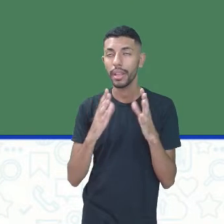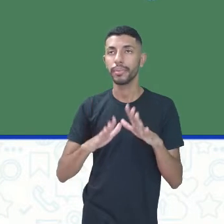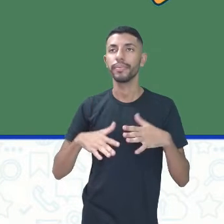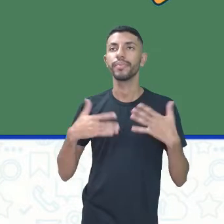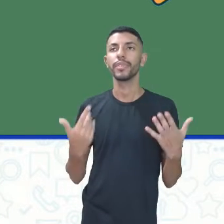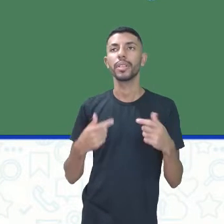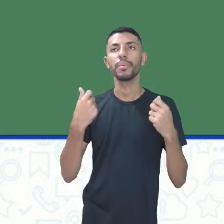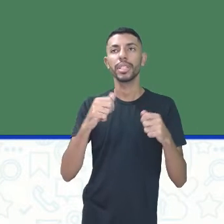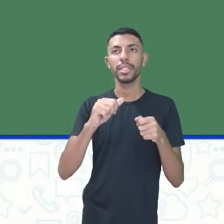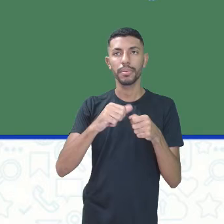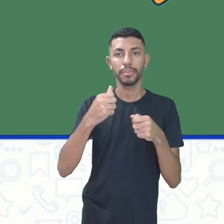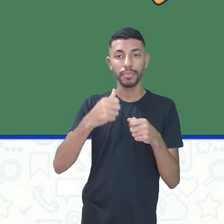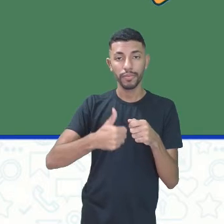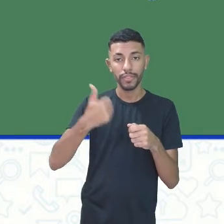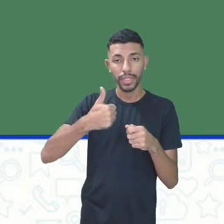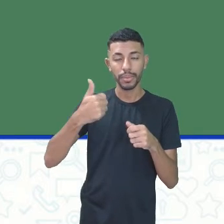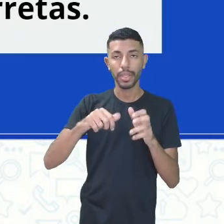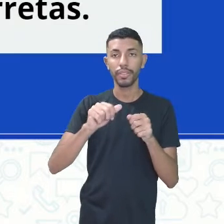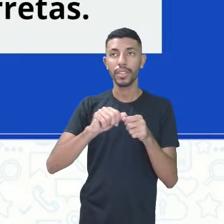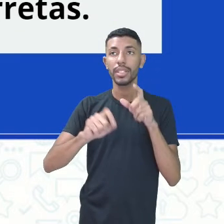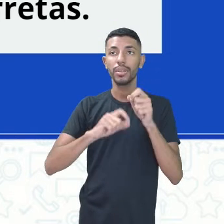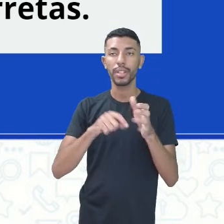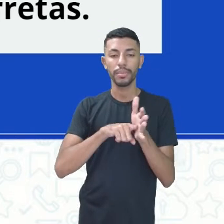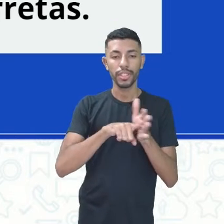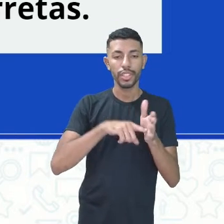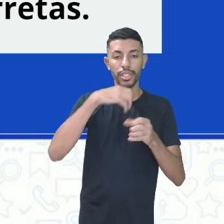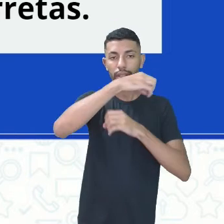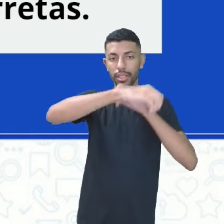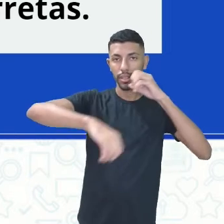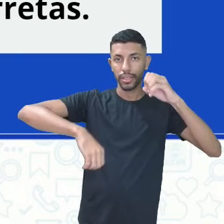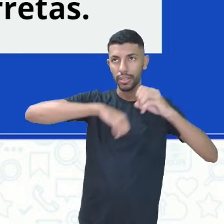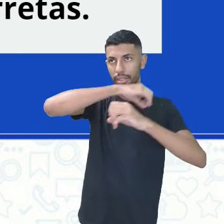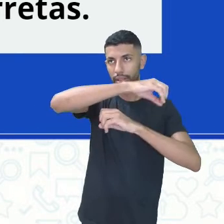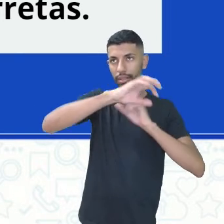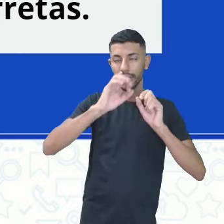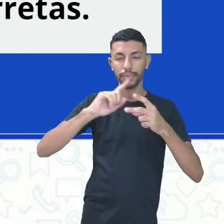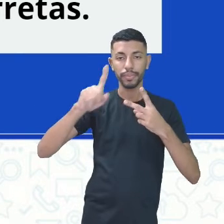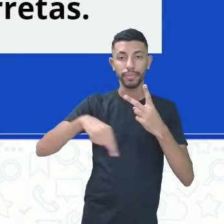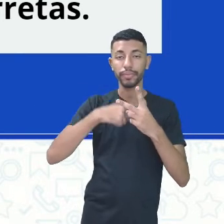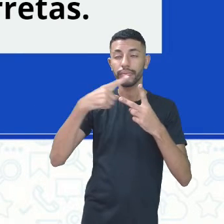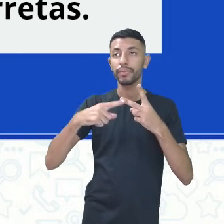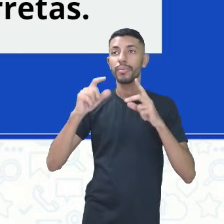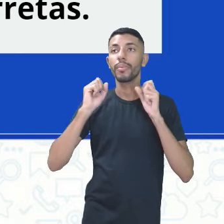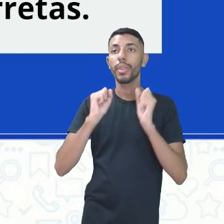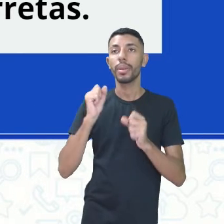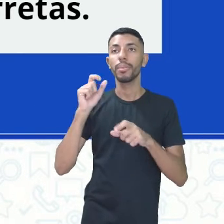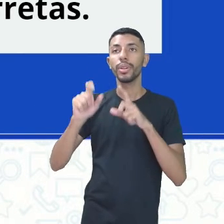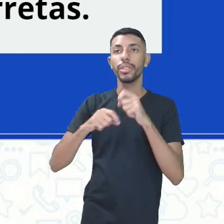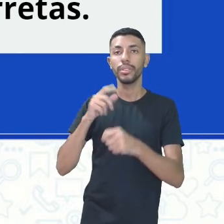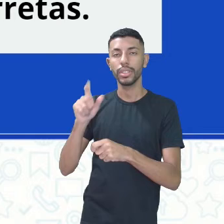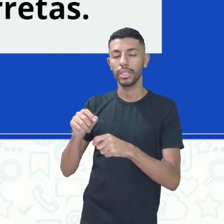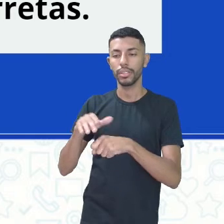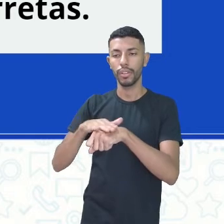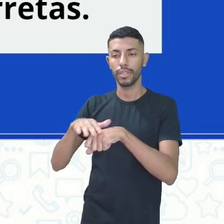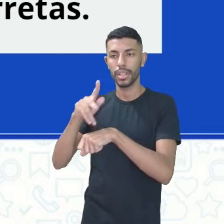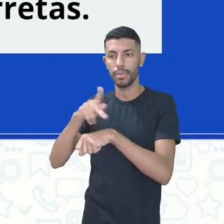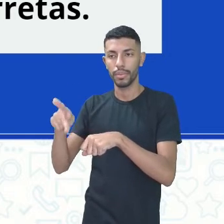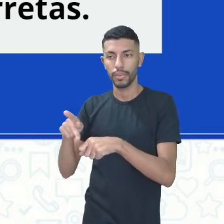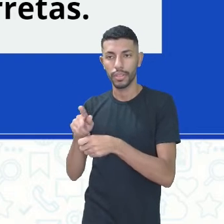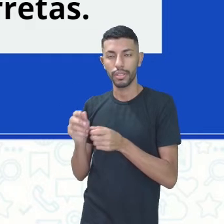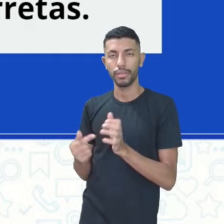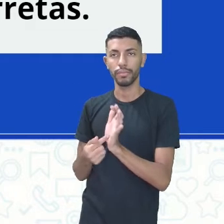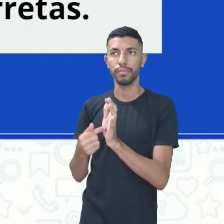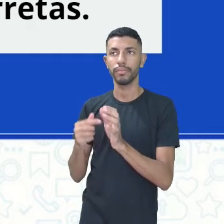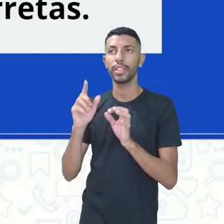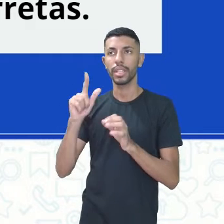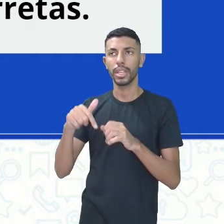Ele precisa primeiro pesquisar sobre o ecossistema, sobre o sistema solar. Depois, ele pode consultar a sua professora, que é